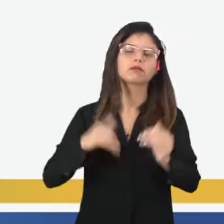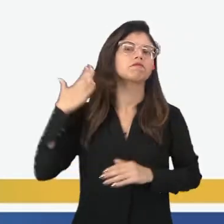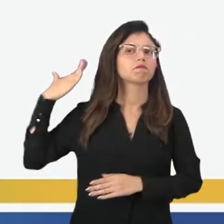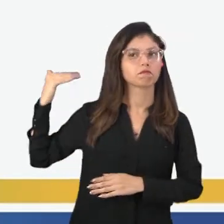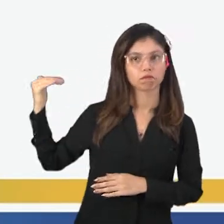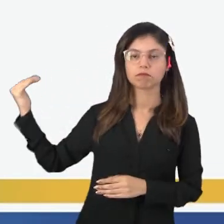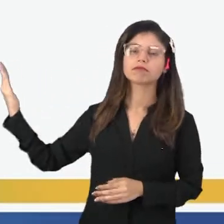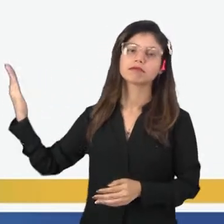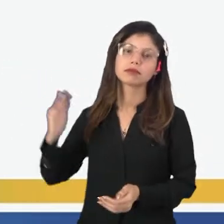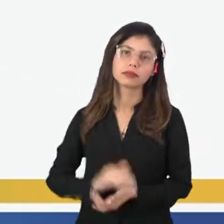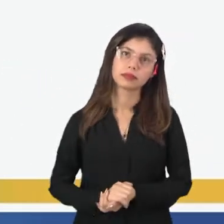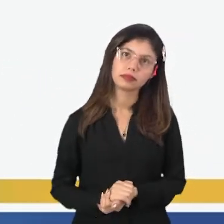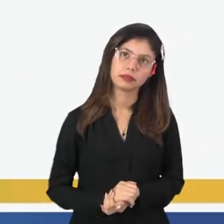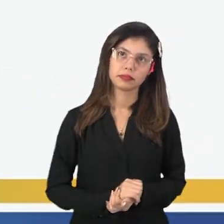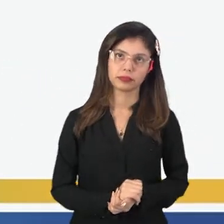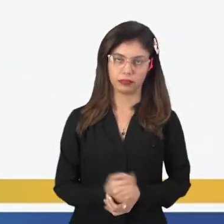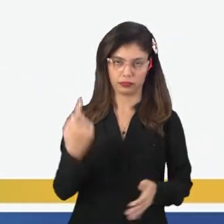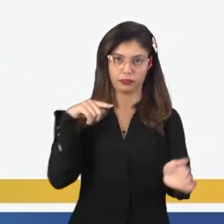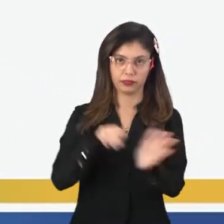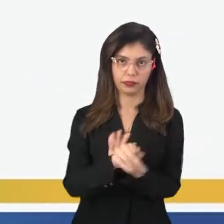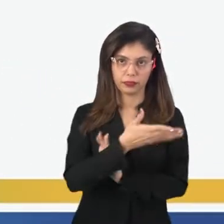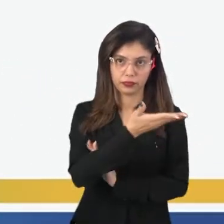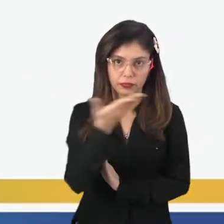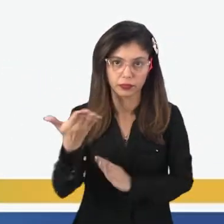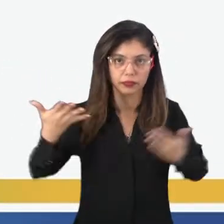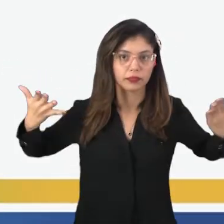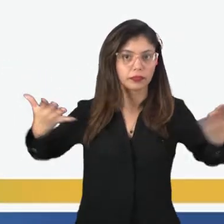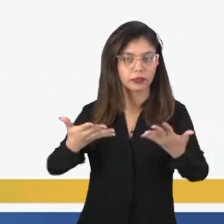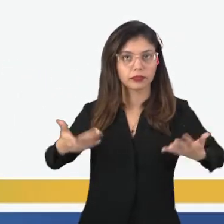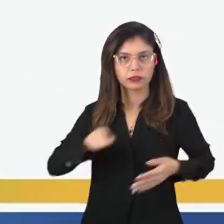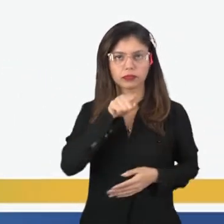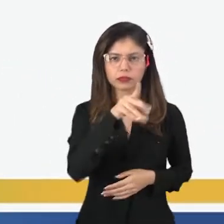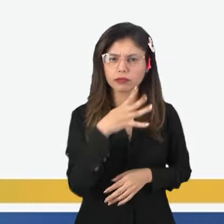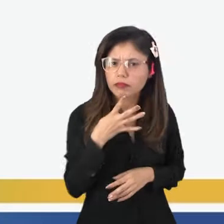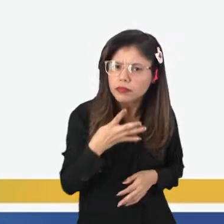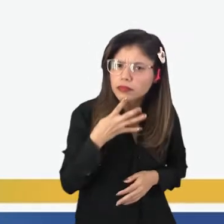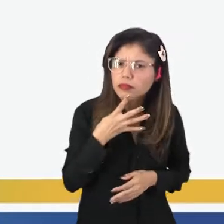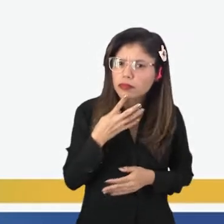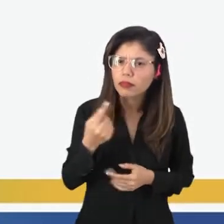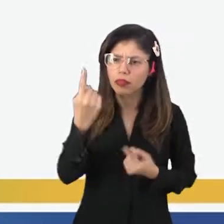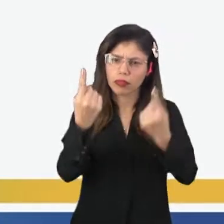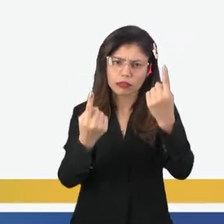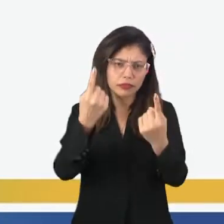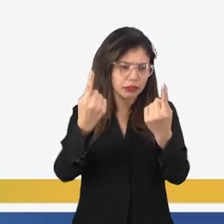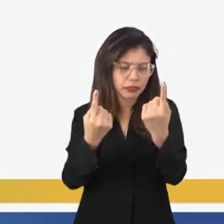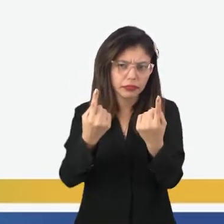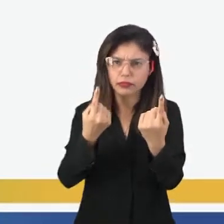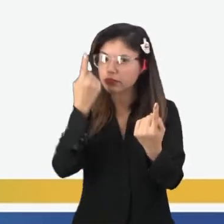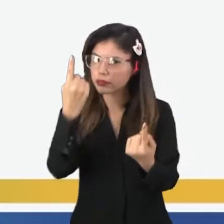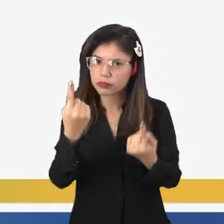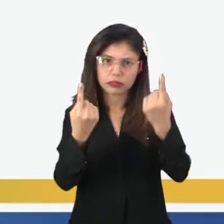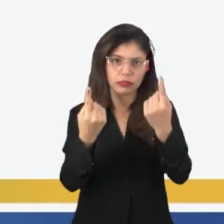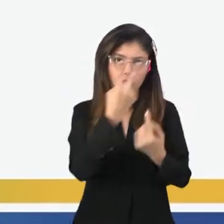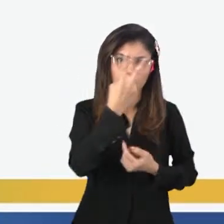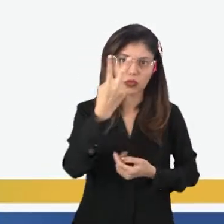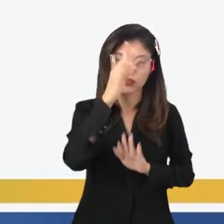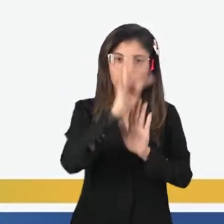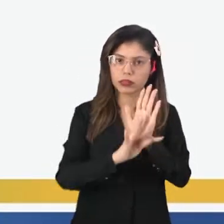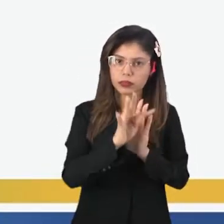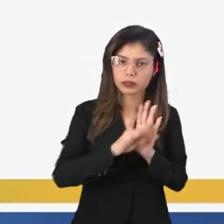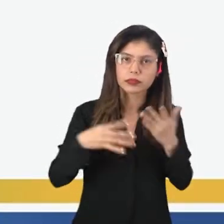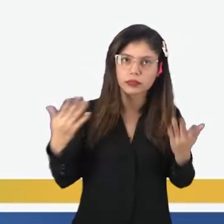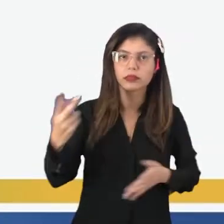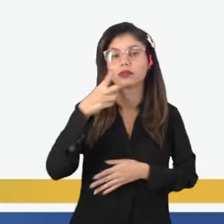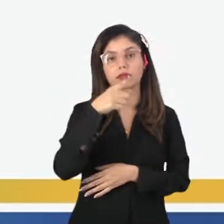muito conhecida. Estou perguntando para vocês agora, você conhece alguma delas, algum desses dois